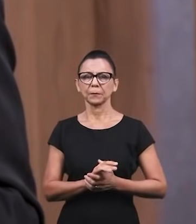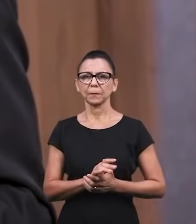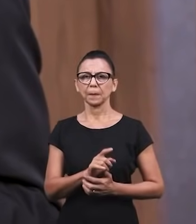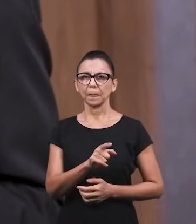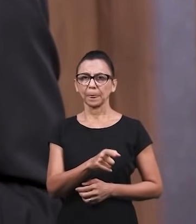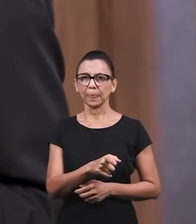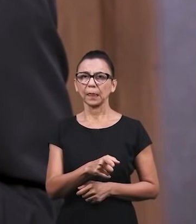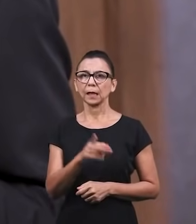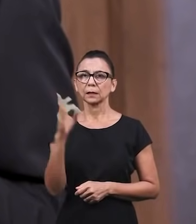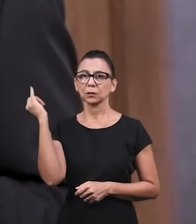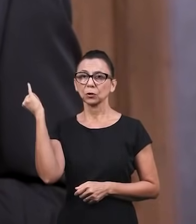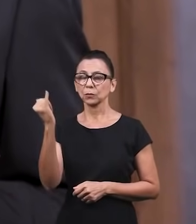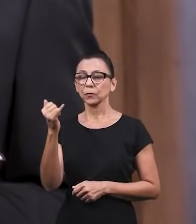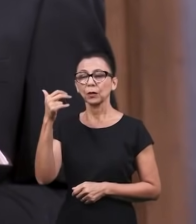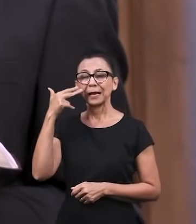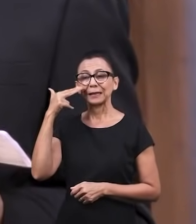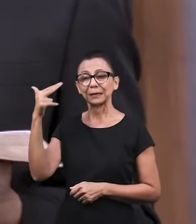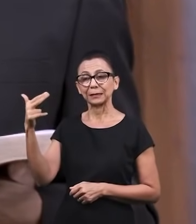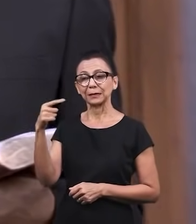está orando.